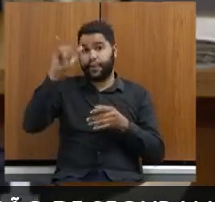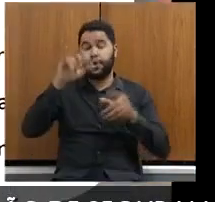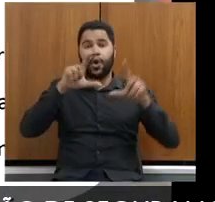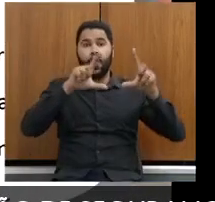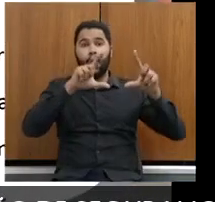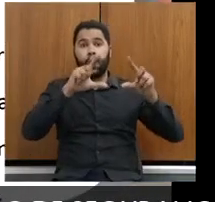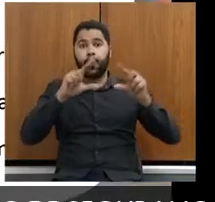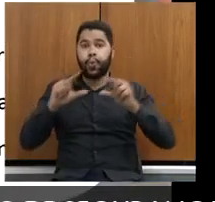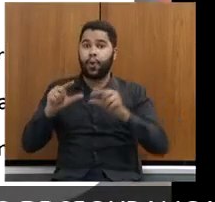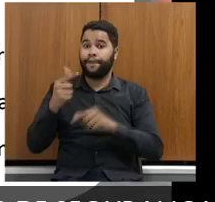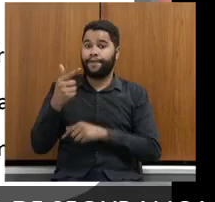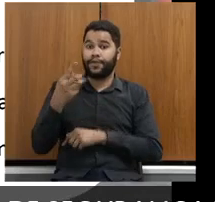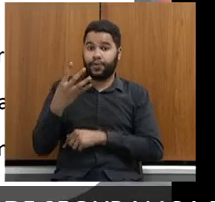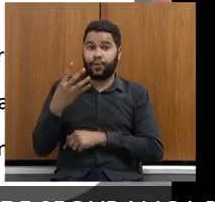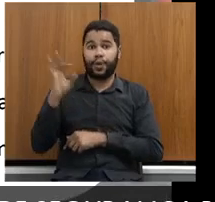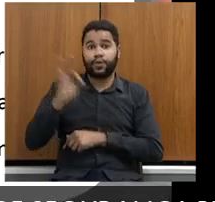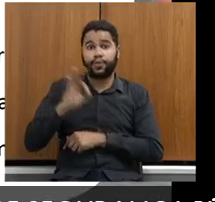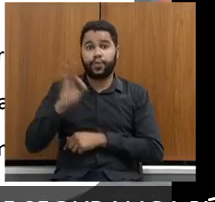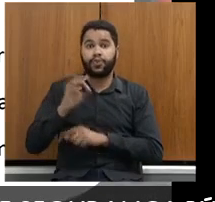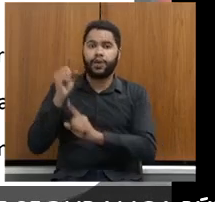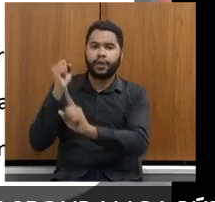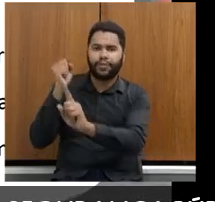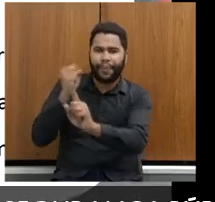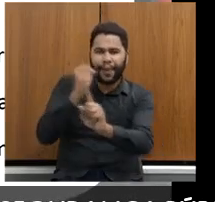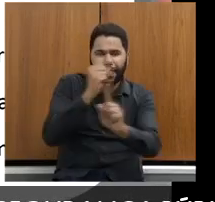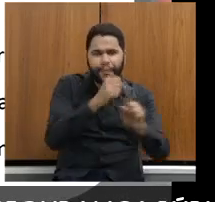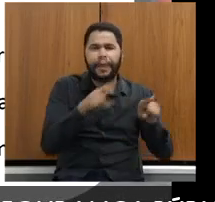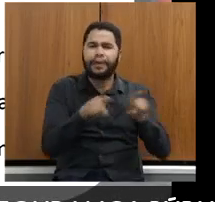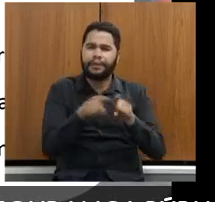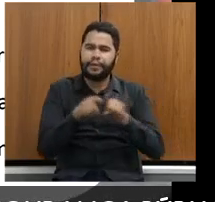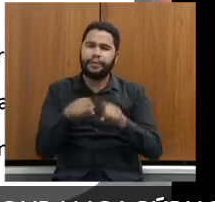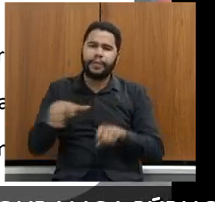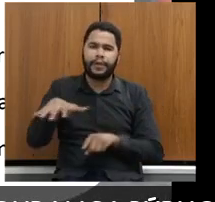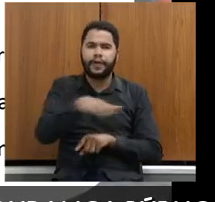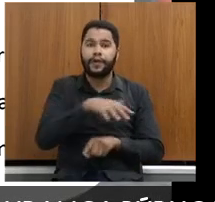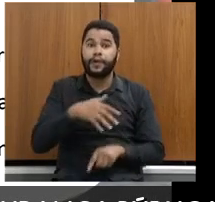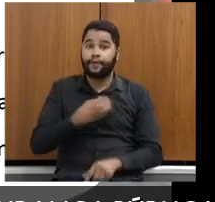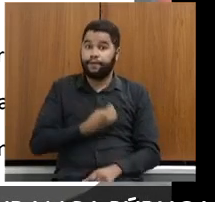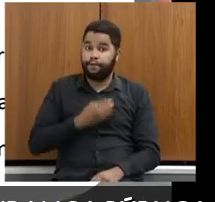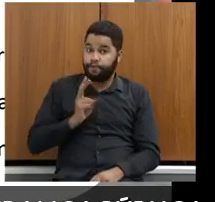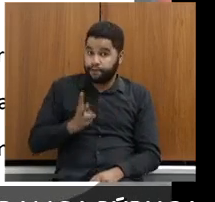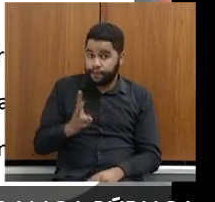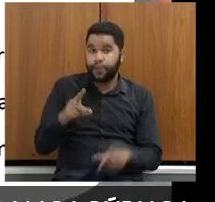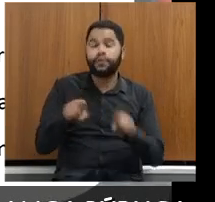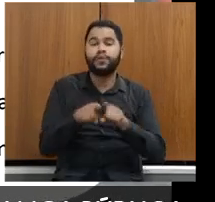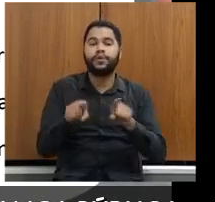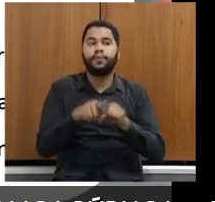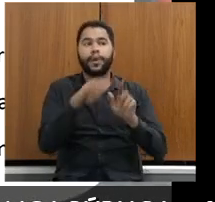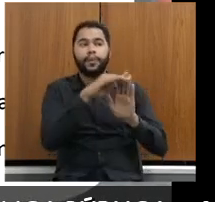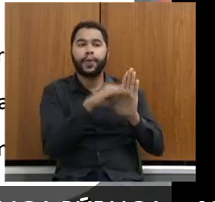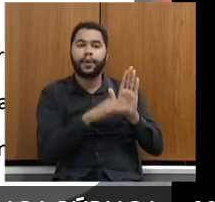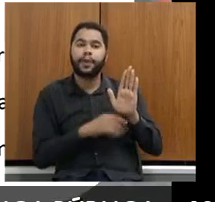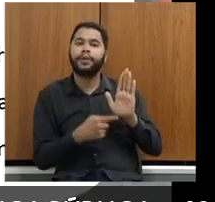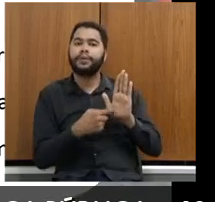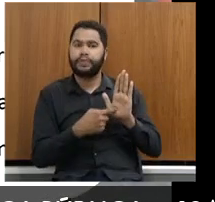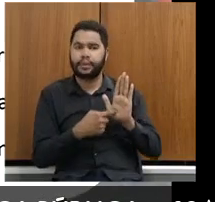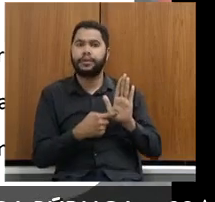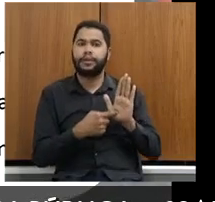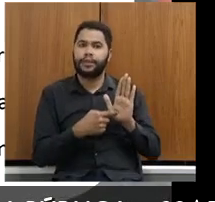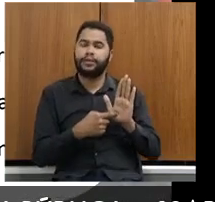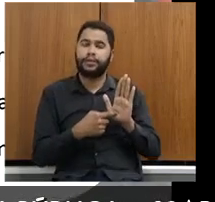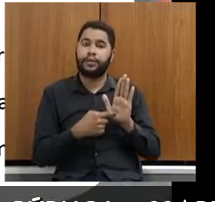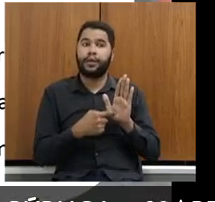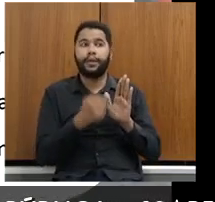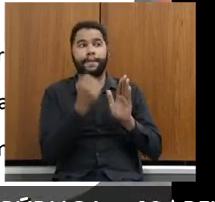redução de quase 24 por cento né nos homicídios nas áreas de abrangência do programa fica Vivo que inclusive um programa que está sendo